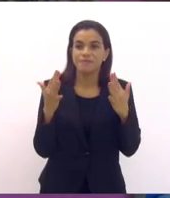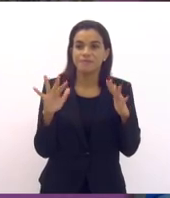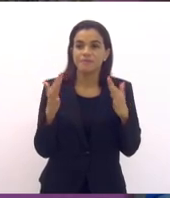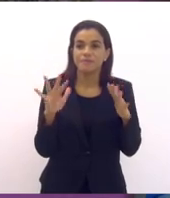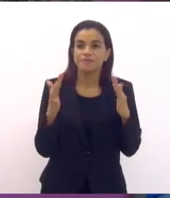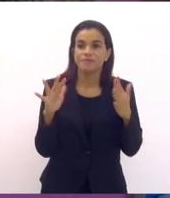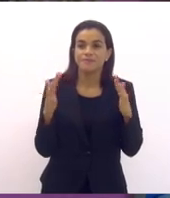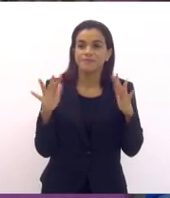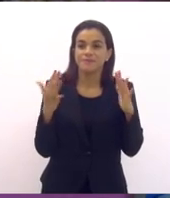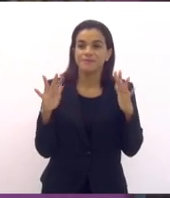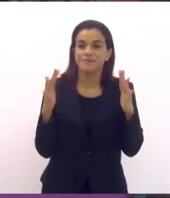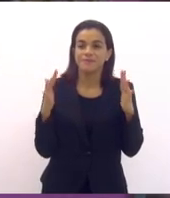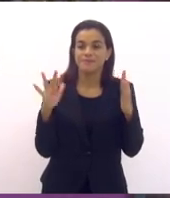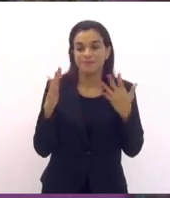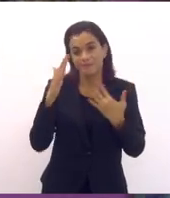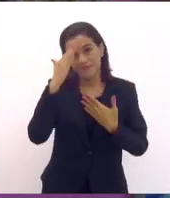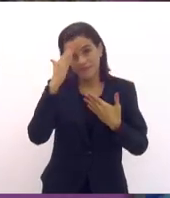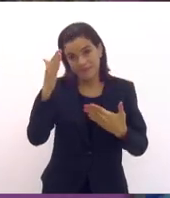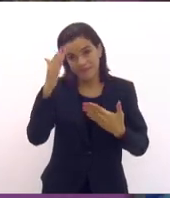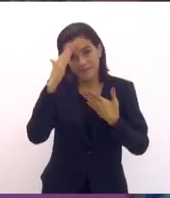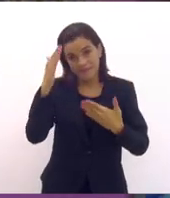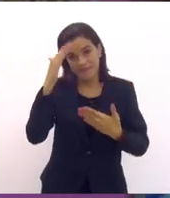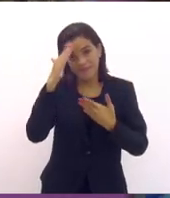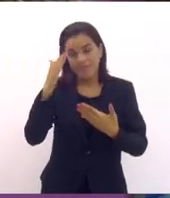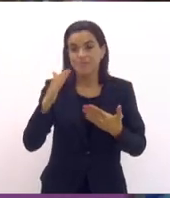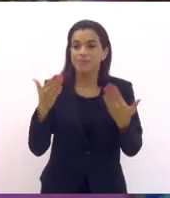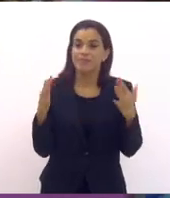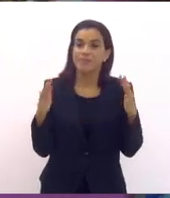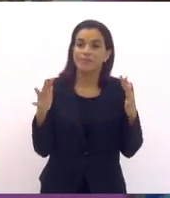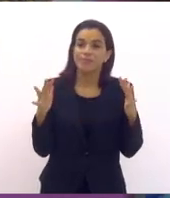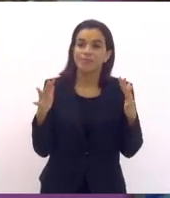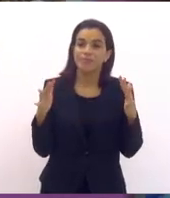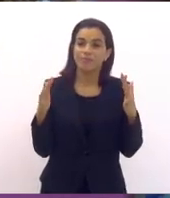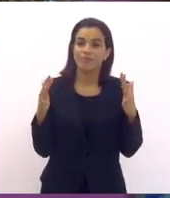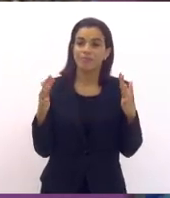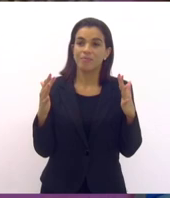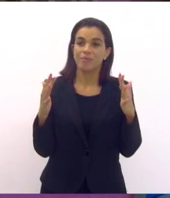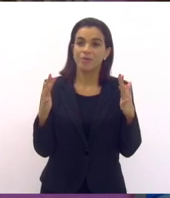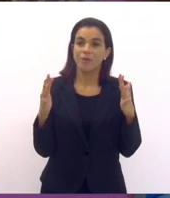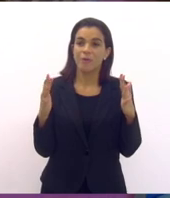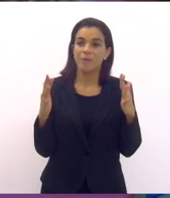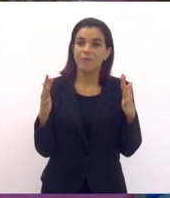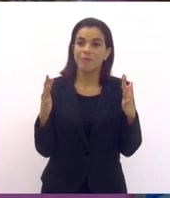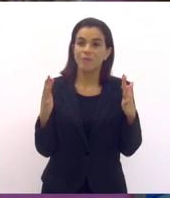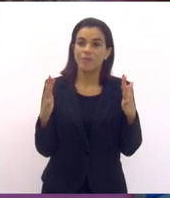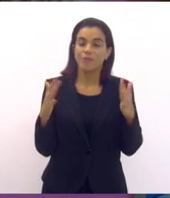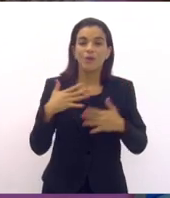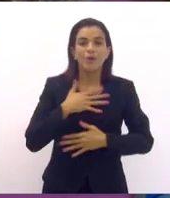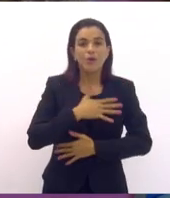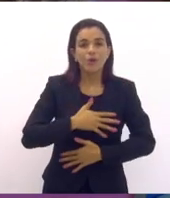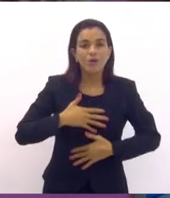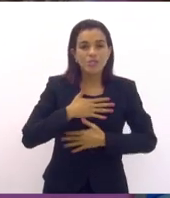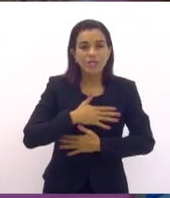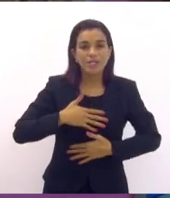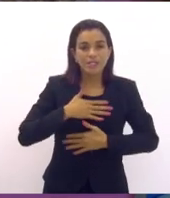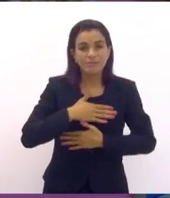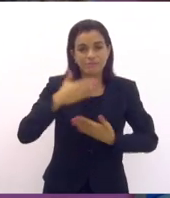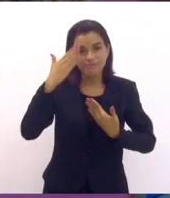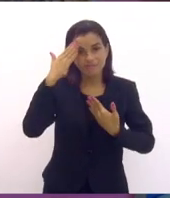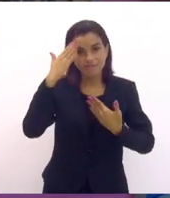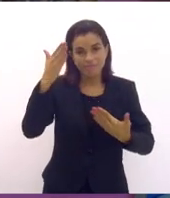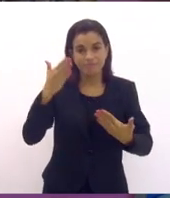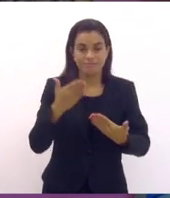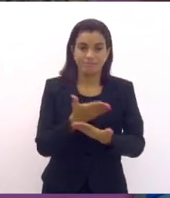gente muito obrigada bem Eu gostaria de agradecer a